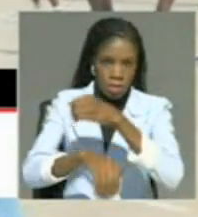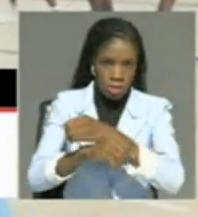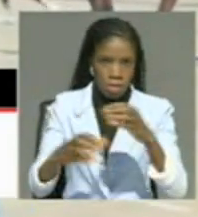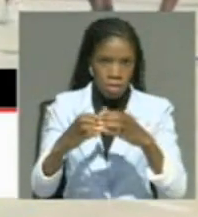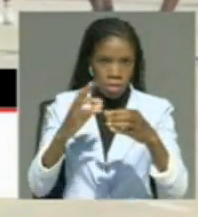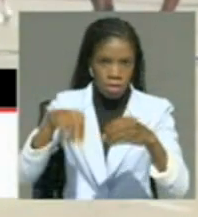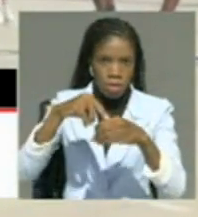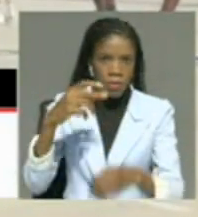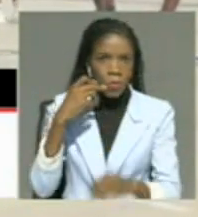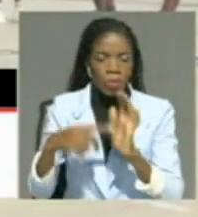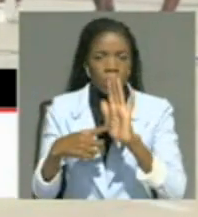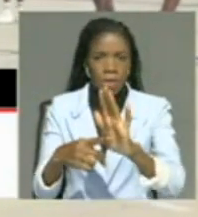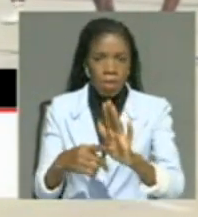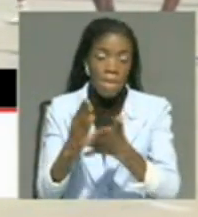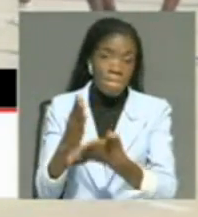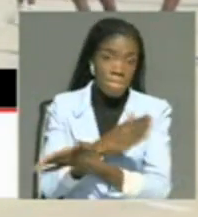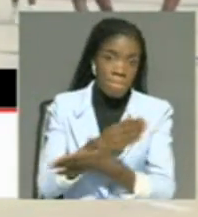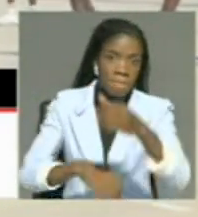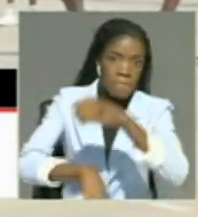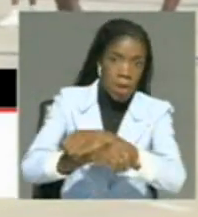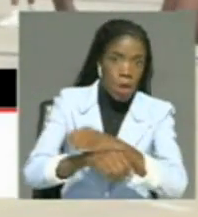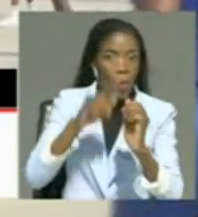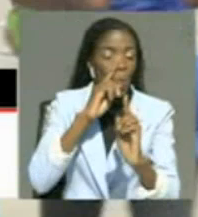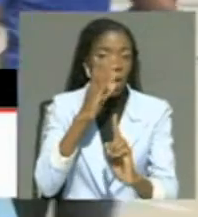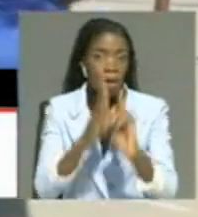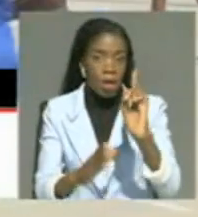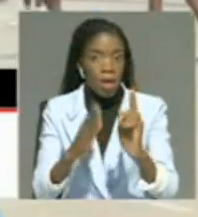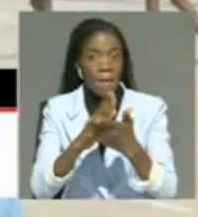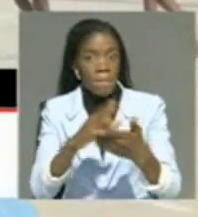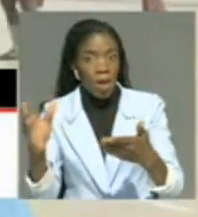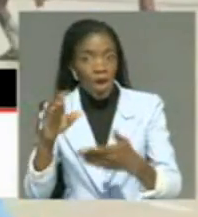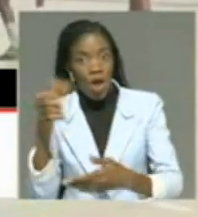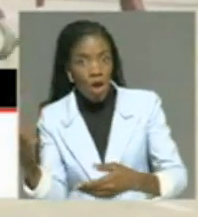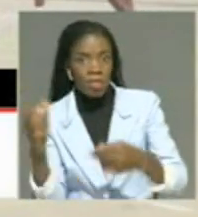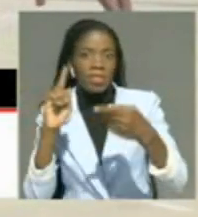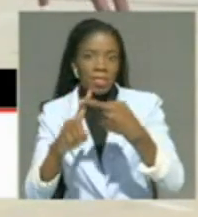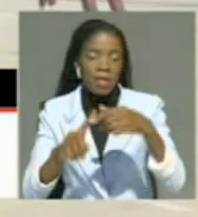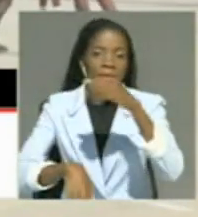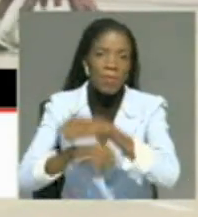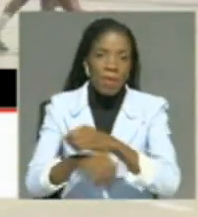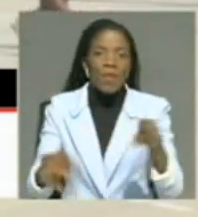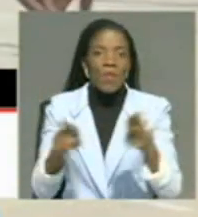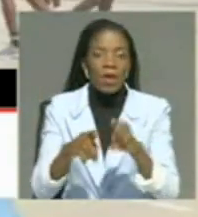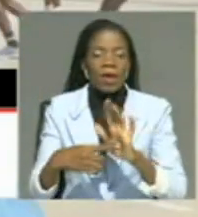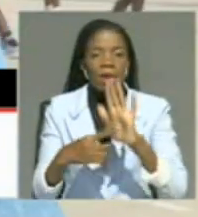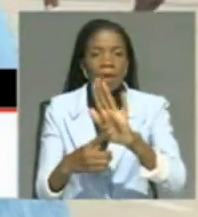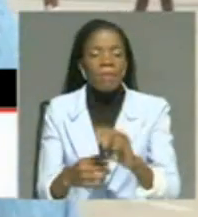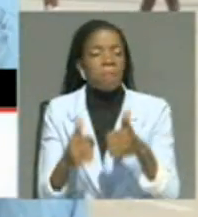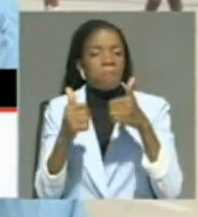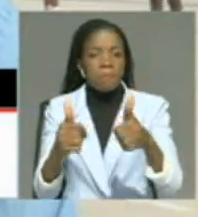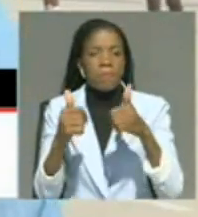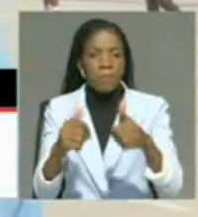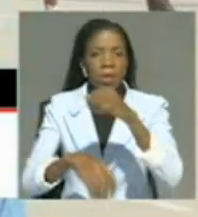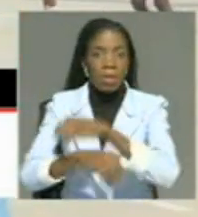e metade dos golos marcava a Palmira e a outra metade todas as outras jogadoras. Era realmente